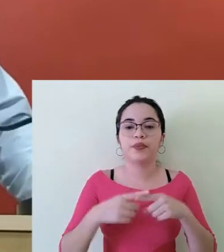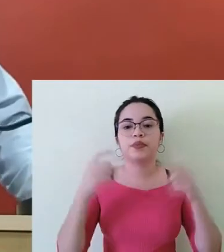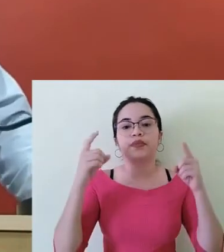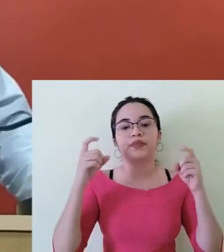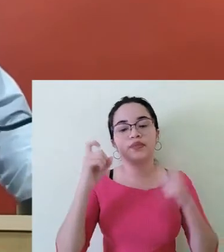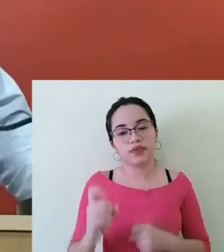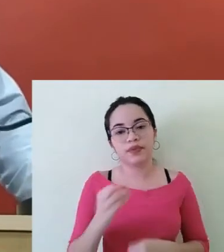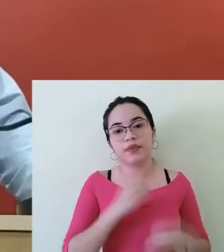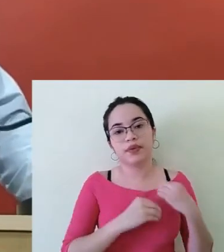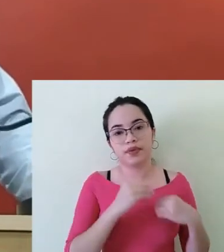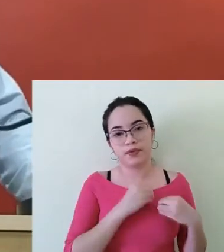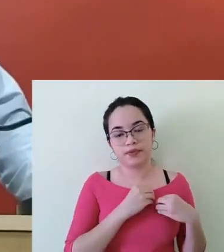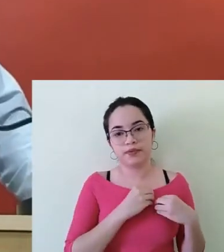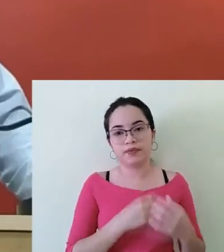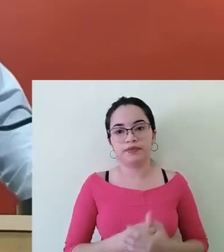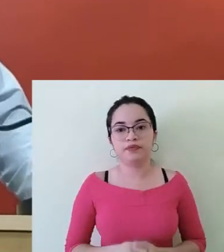são pecadores.